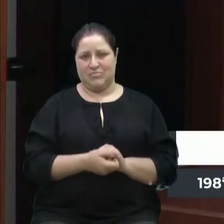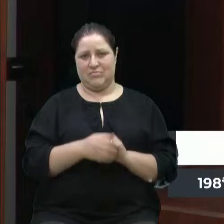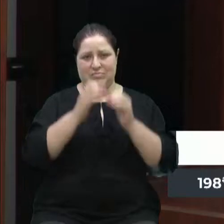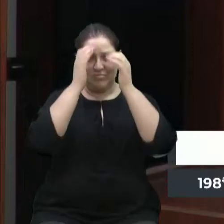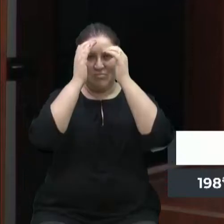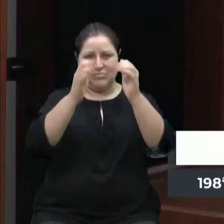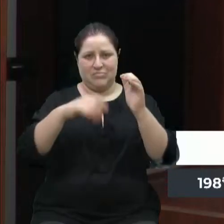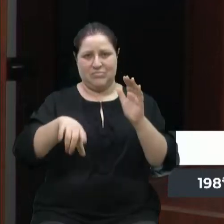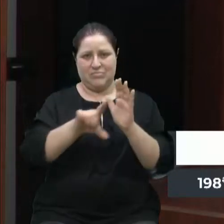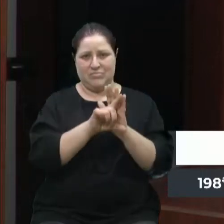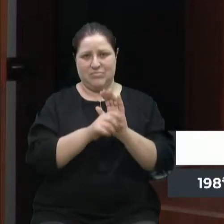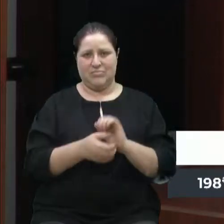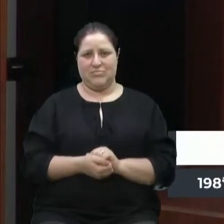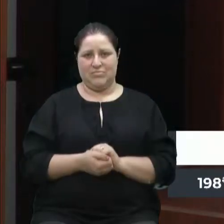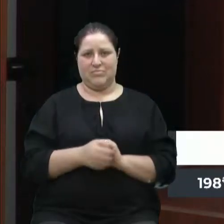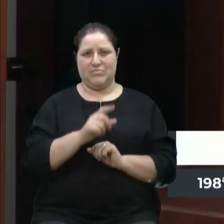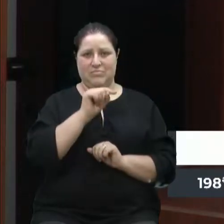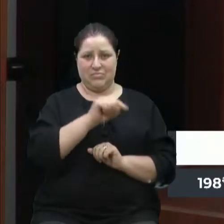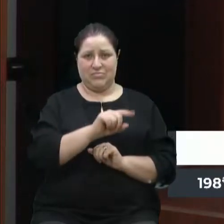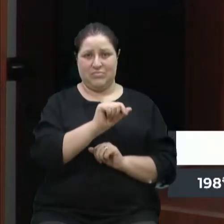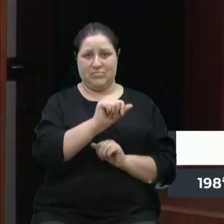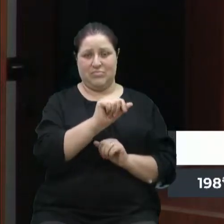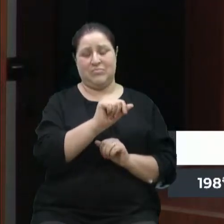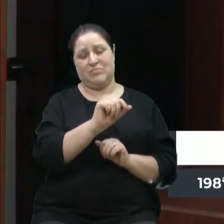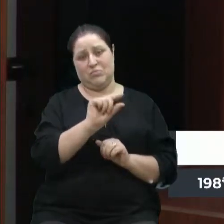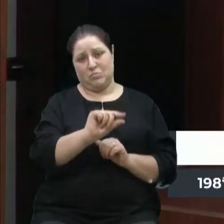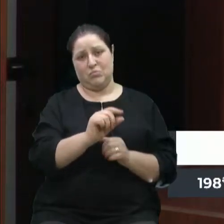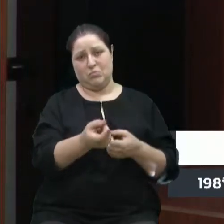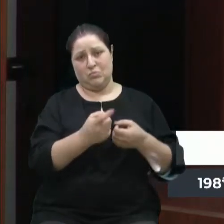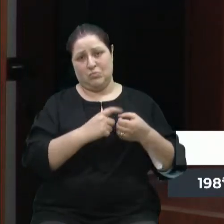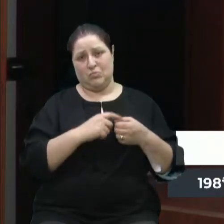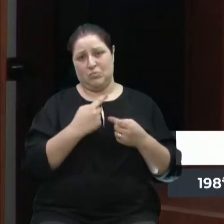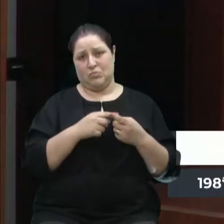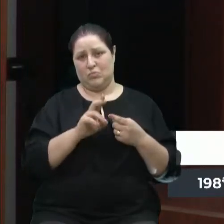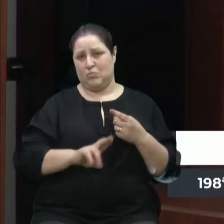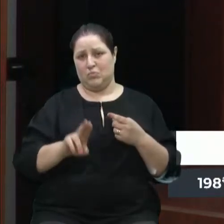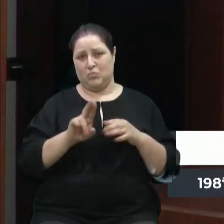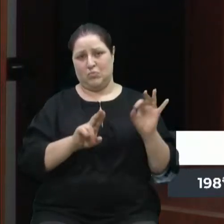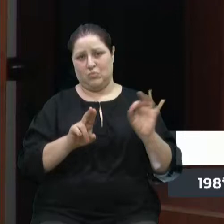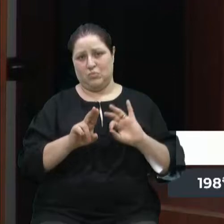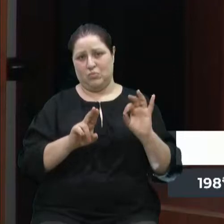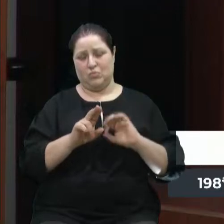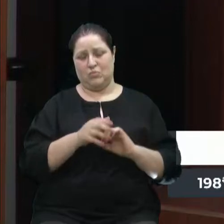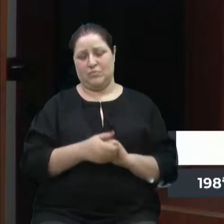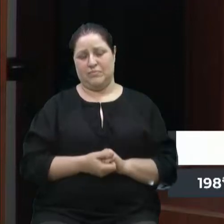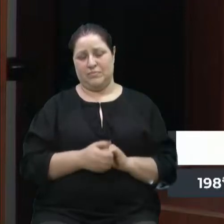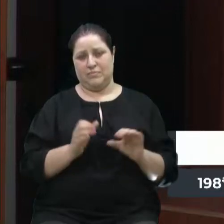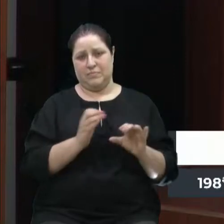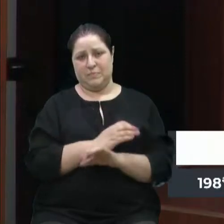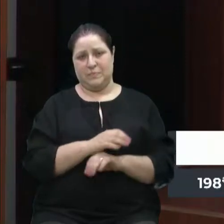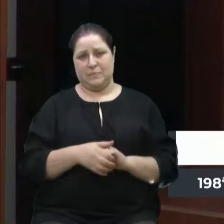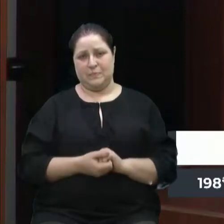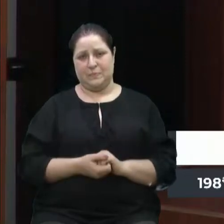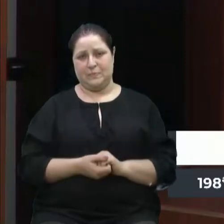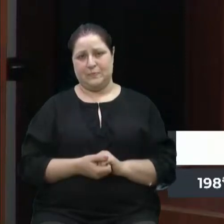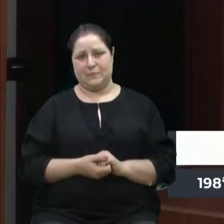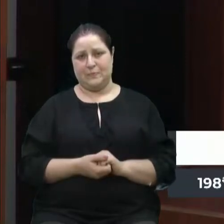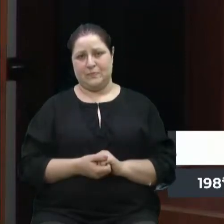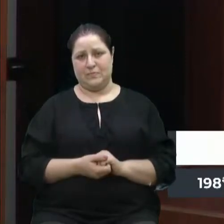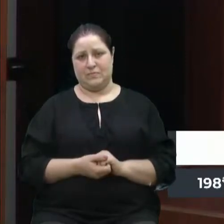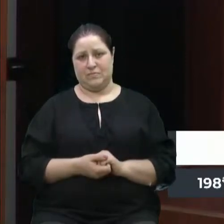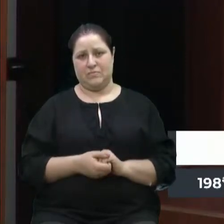considerando principalmente que parte desses recursos são devolvidos para o município por não serem utilizados em sua integralidade.